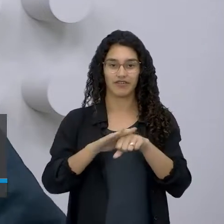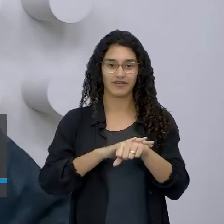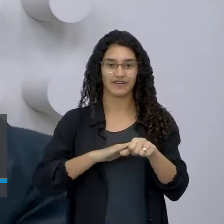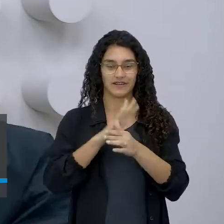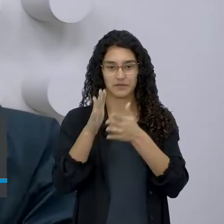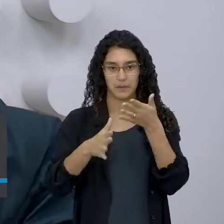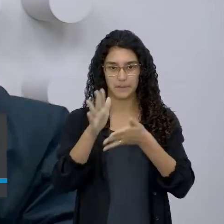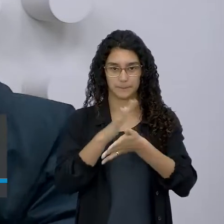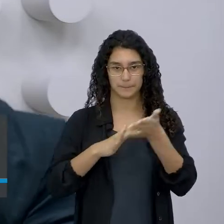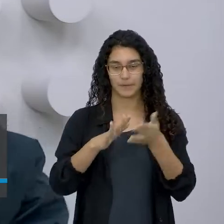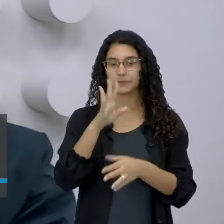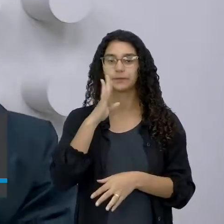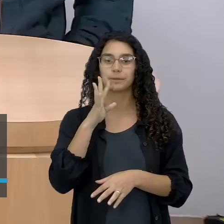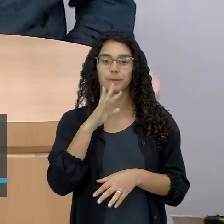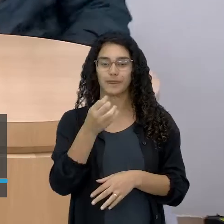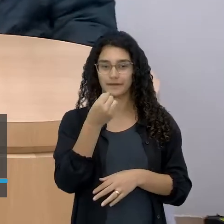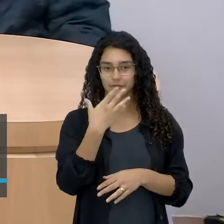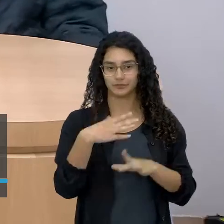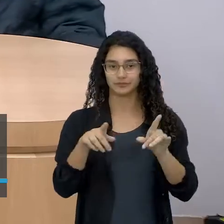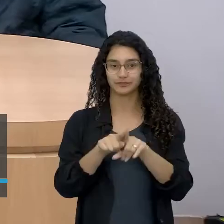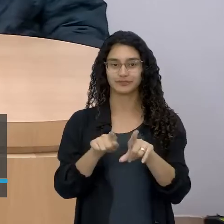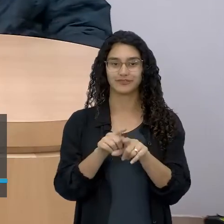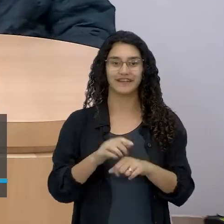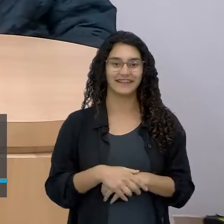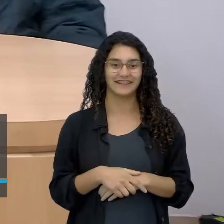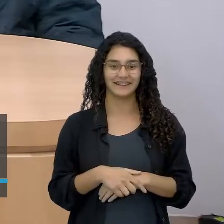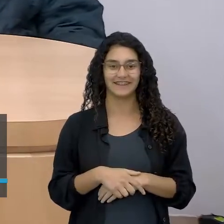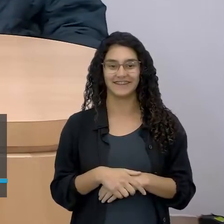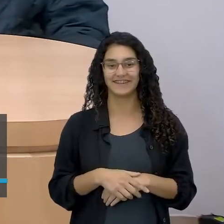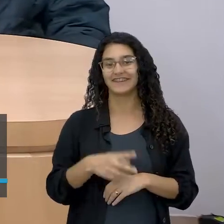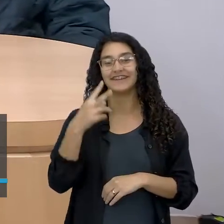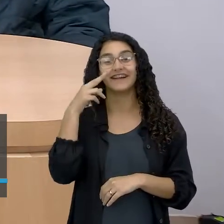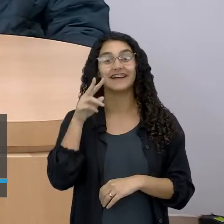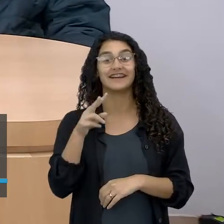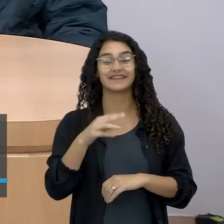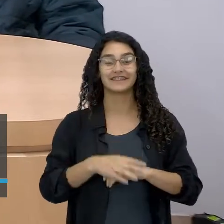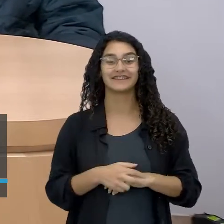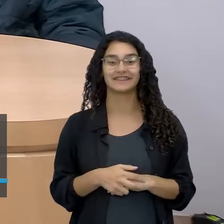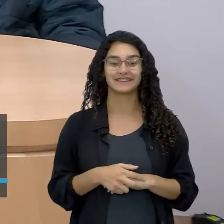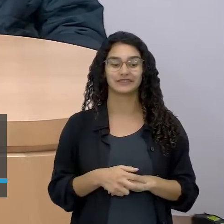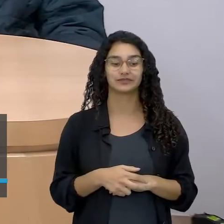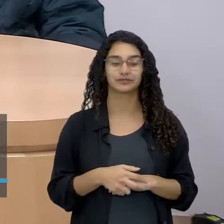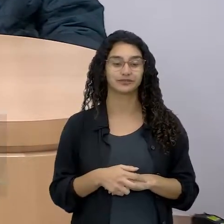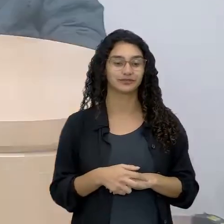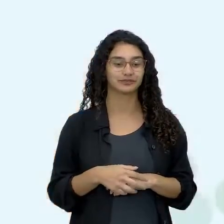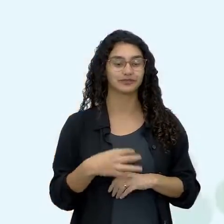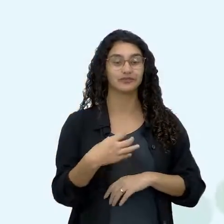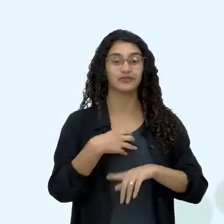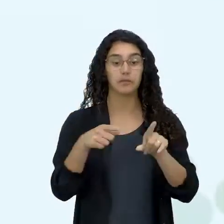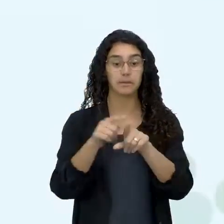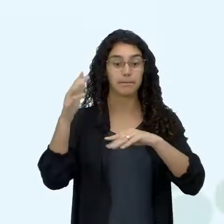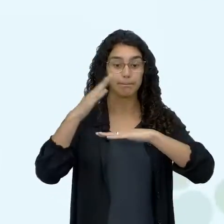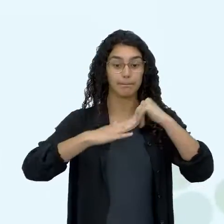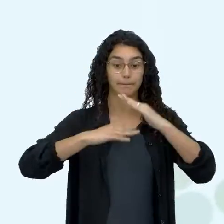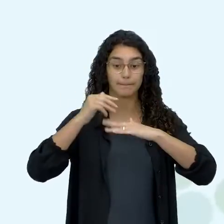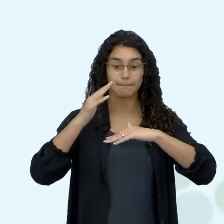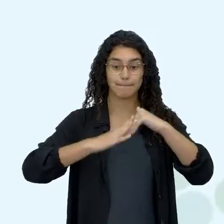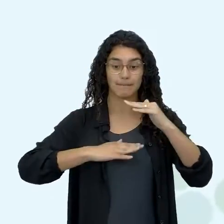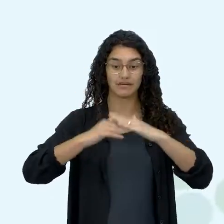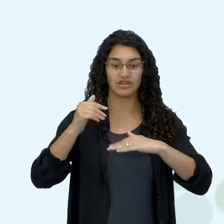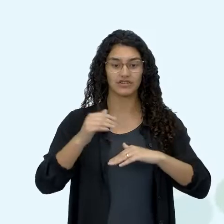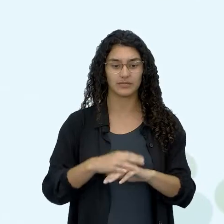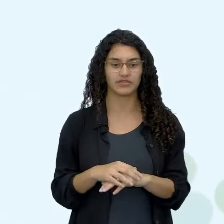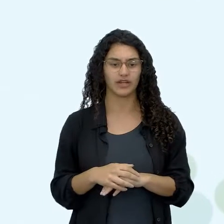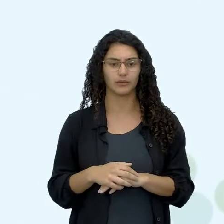né? Acaba ficando bom. Muito bem, vamos dar uma olhadinha aqui na questão das habilidades. A gente tem